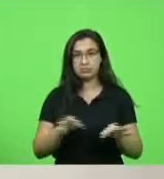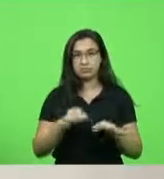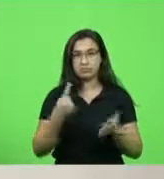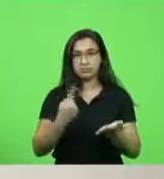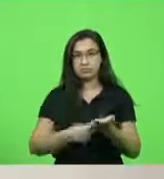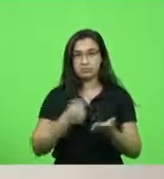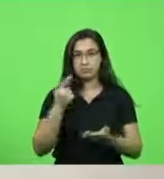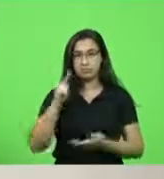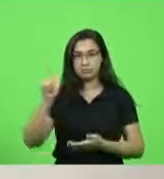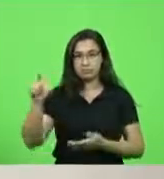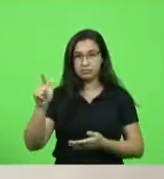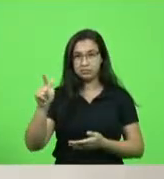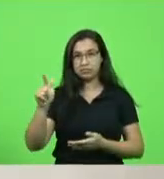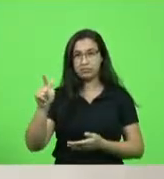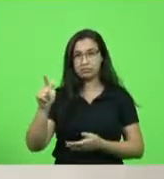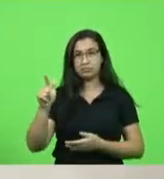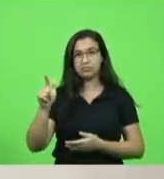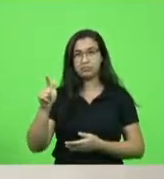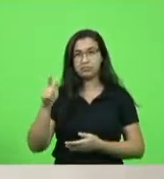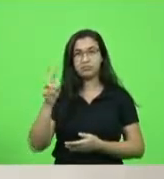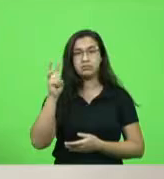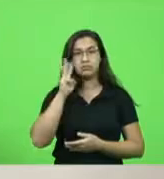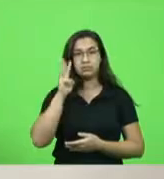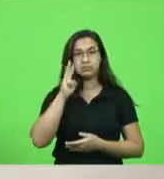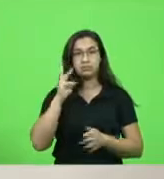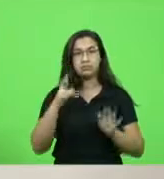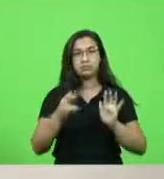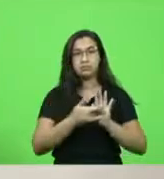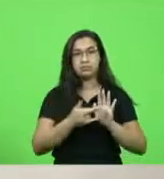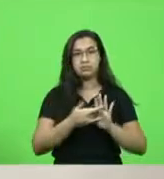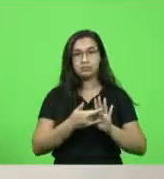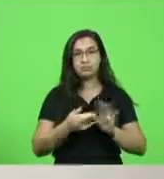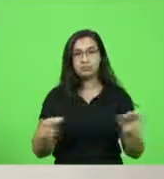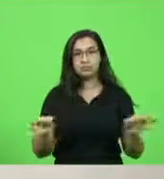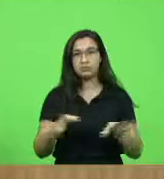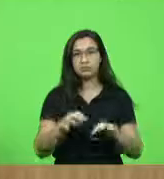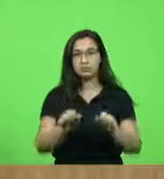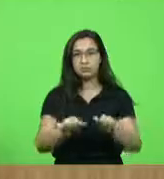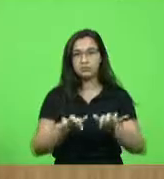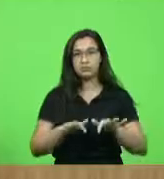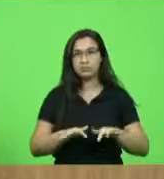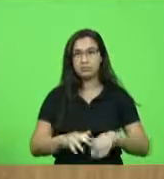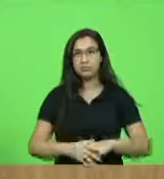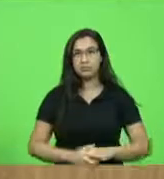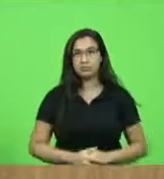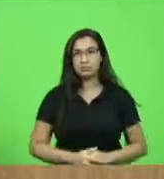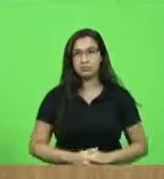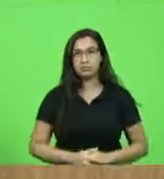convoca a outra ordinária para terça-feira, no horário regimental. Está encerrada a sessão.